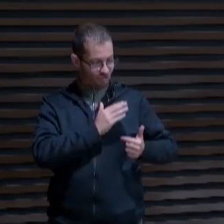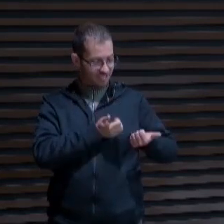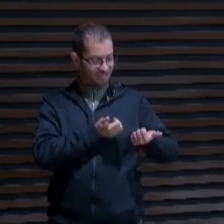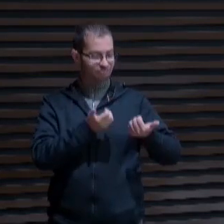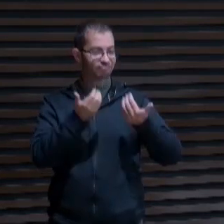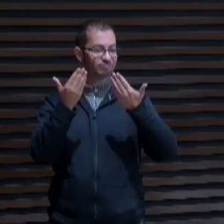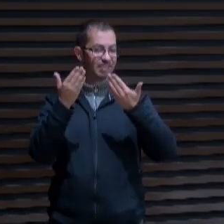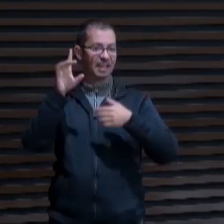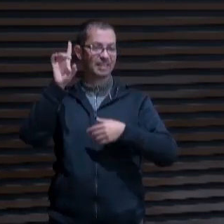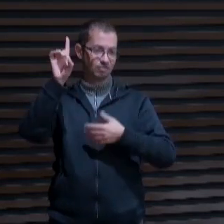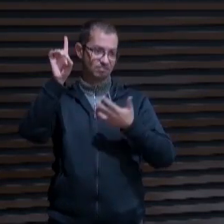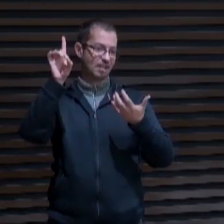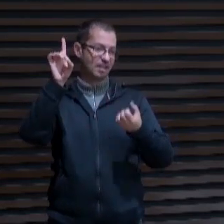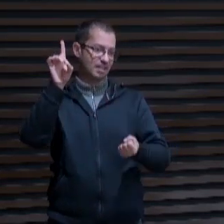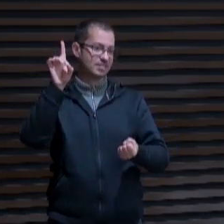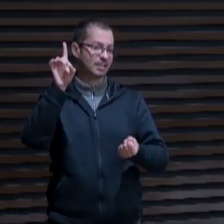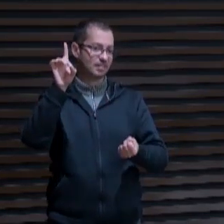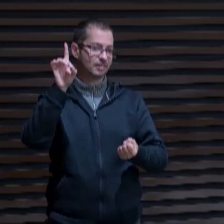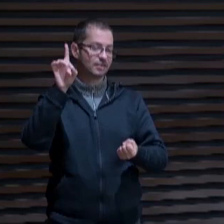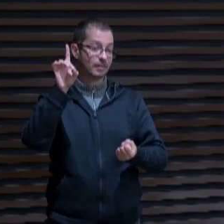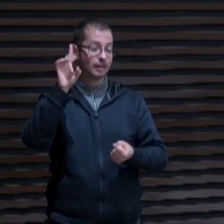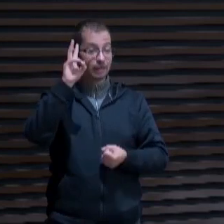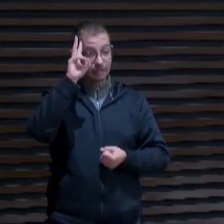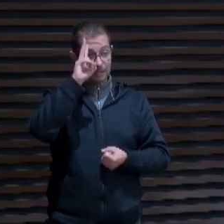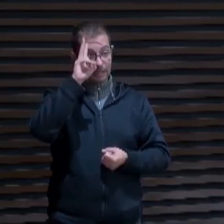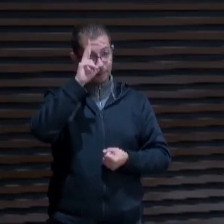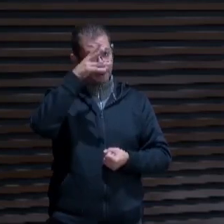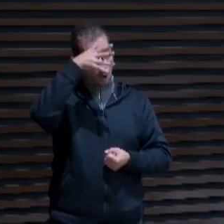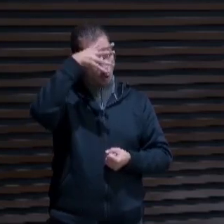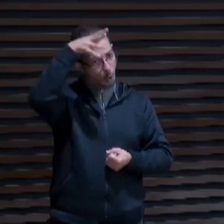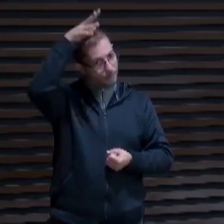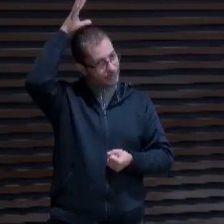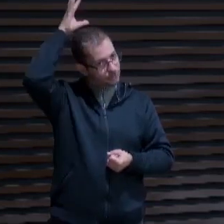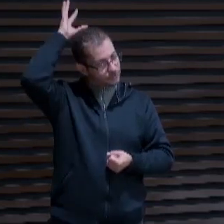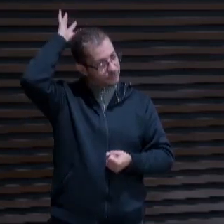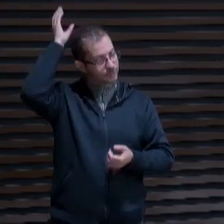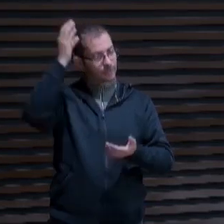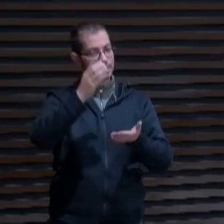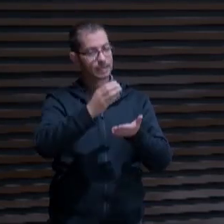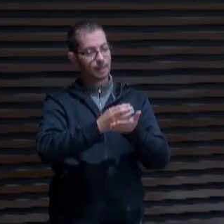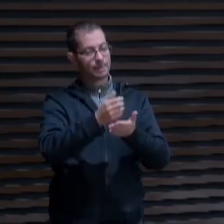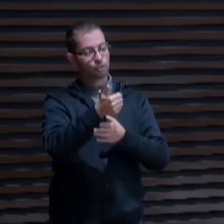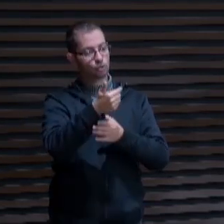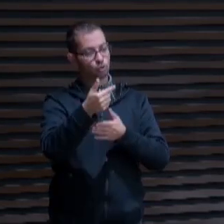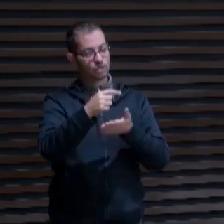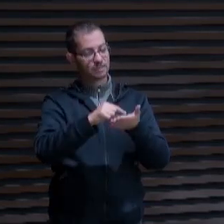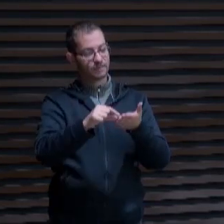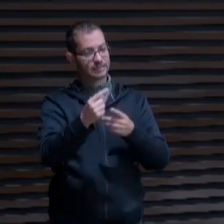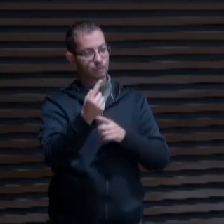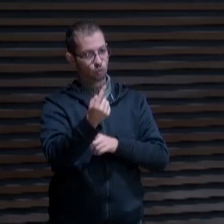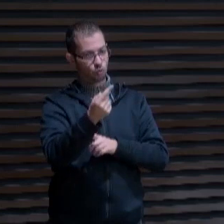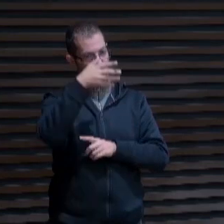como oferta diante do Senhor. Lembra o que diz lá em Romanos, capítulo 12, versículo 1? Põe para mim, por